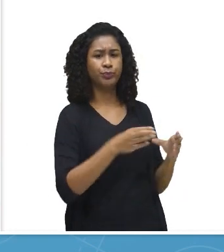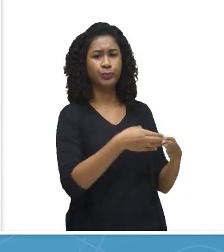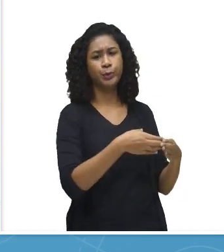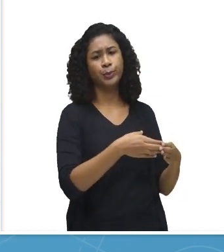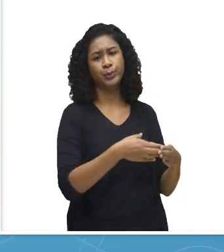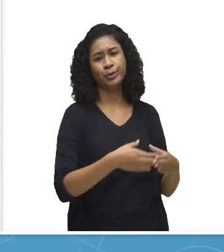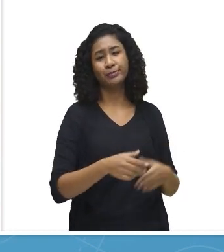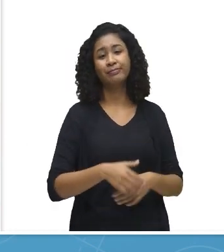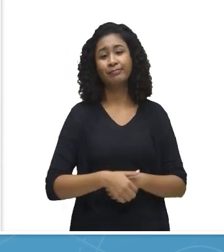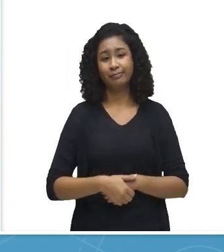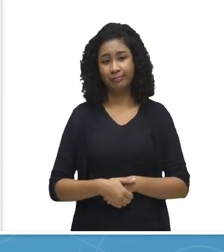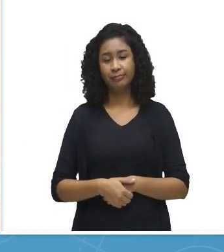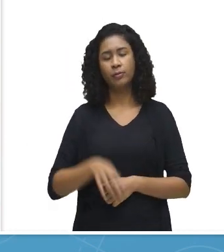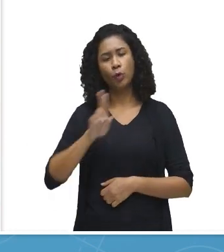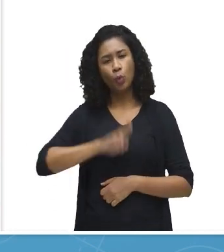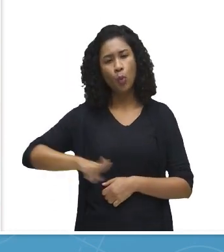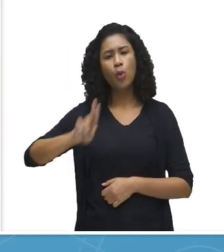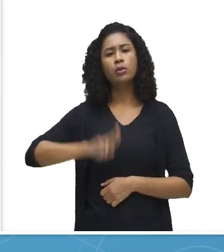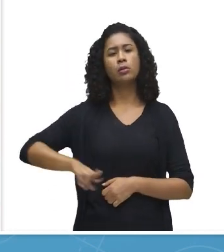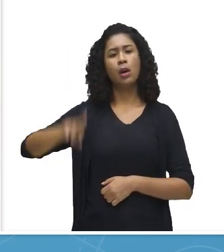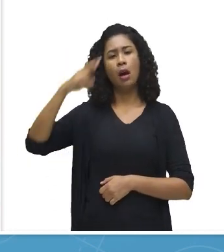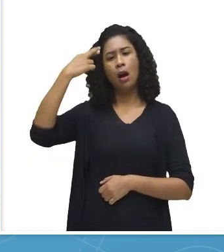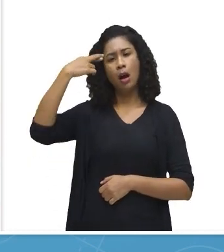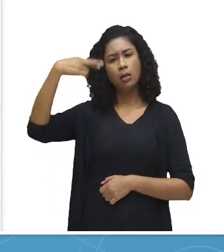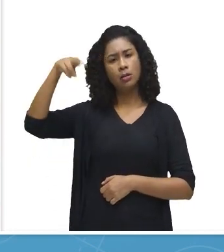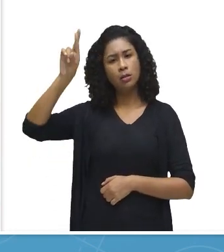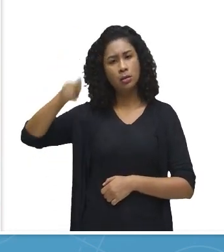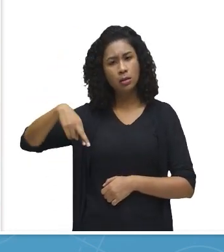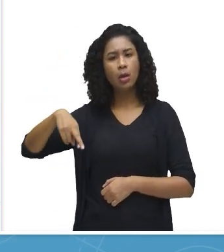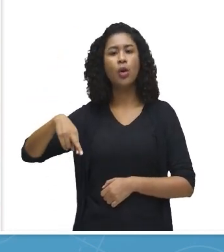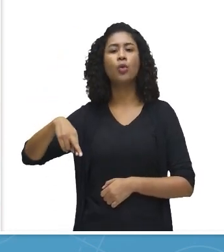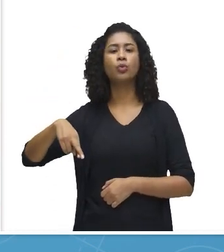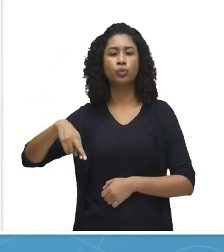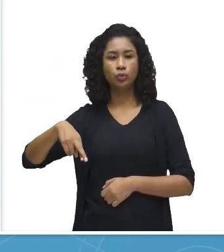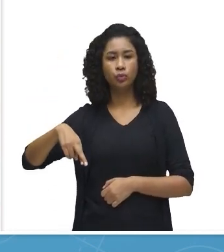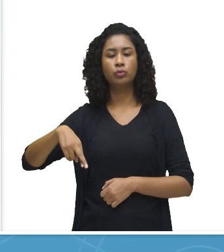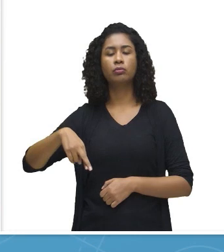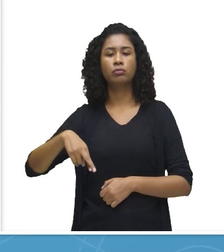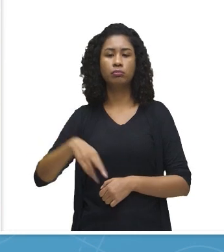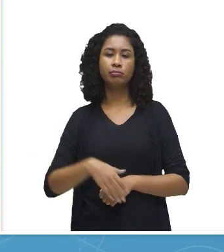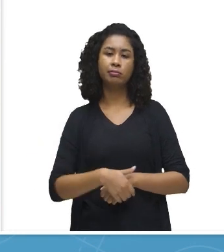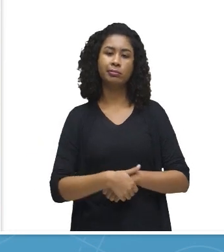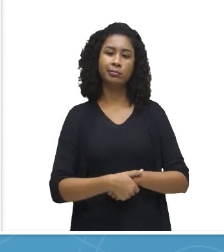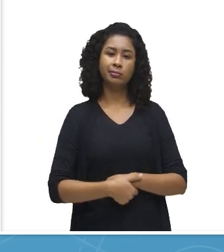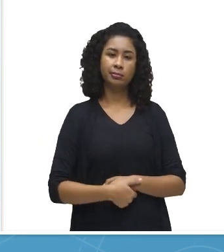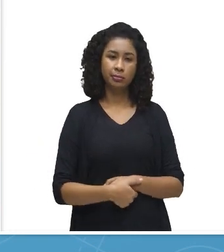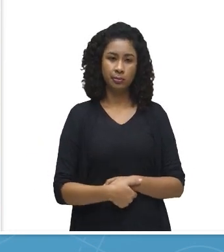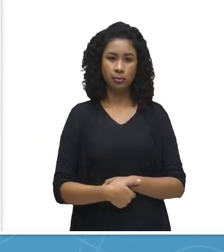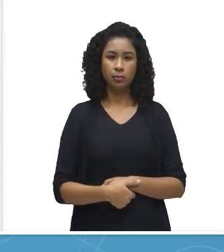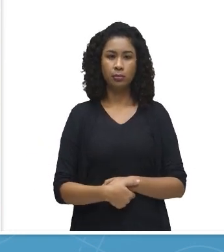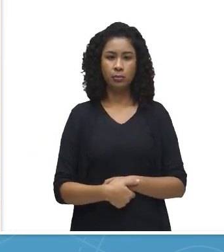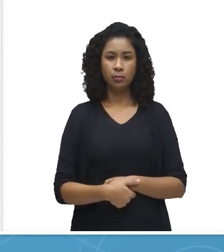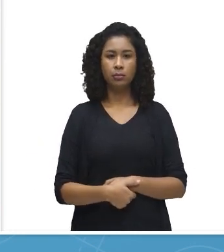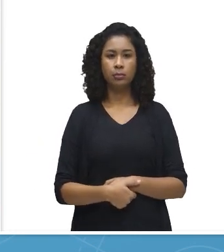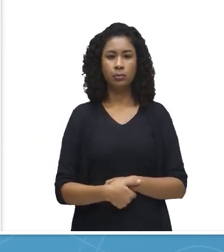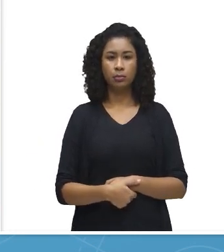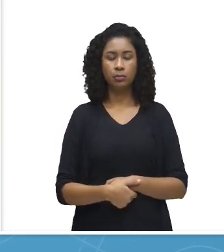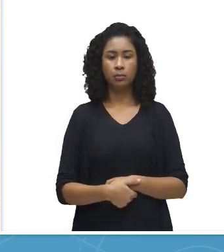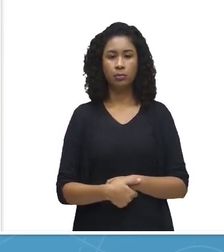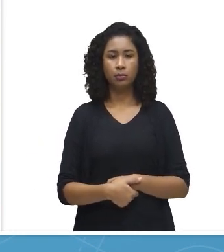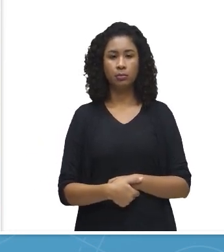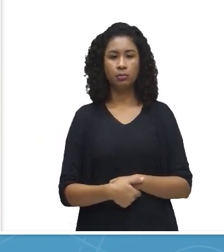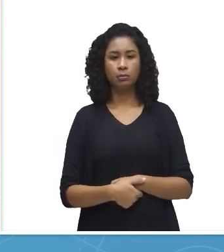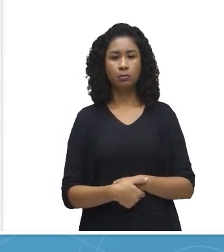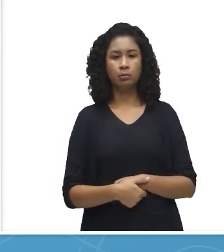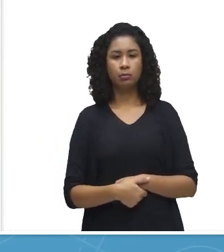razão, vai privilegiar o nosso racionalismo. E a razão,